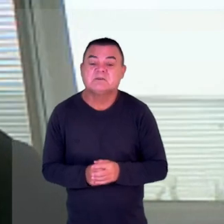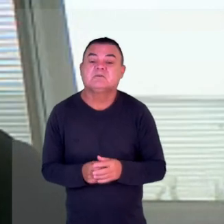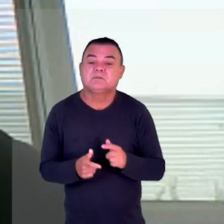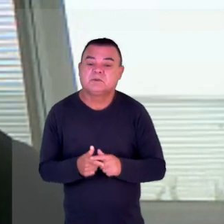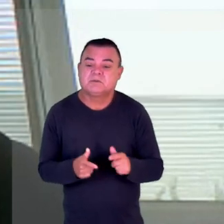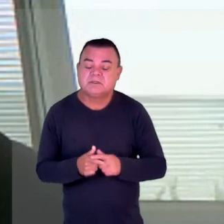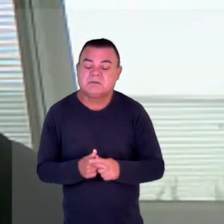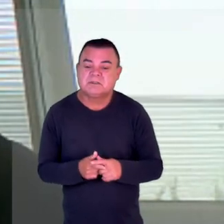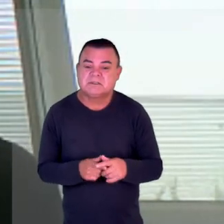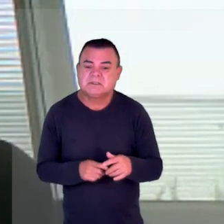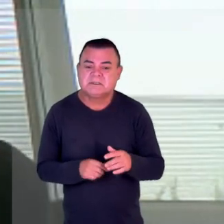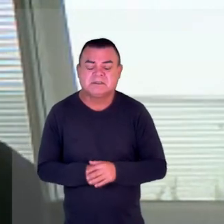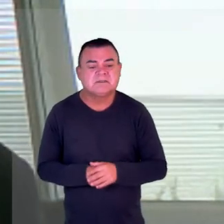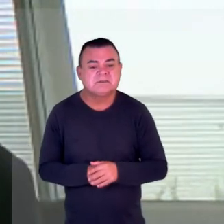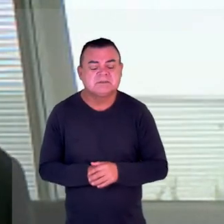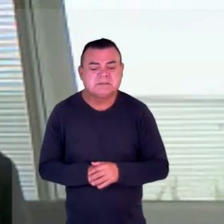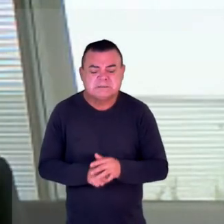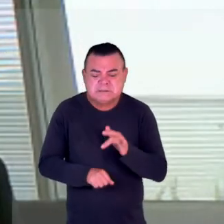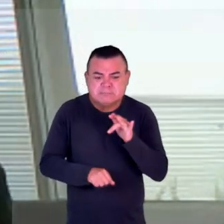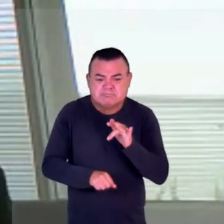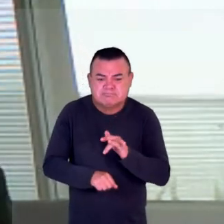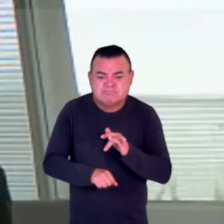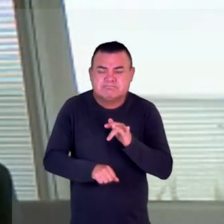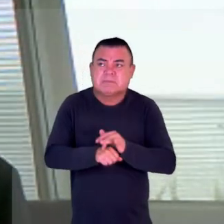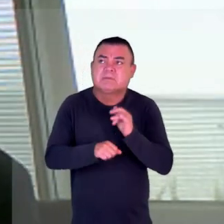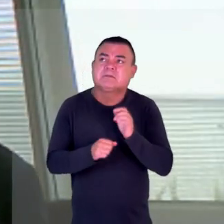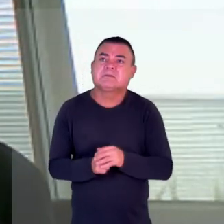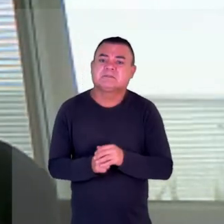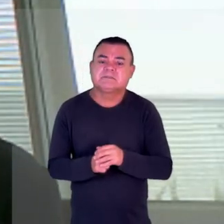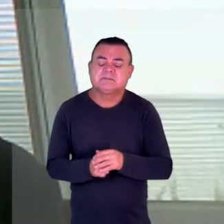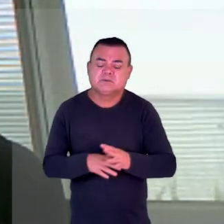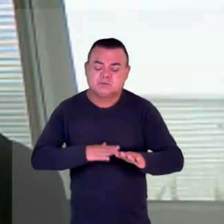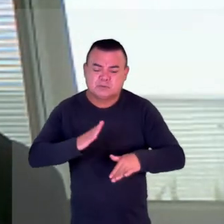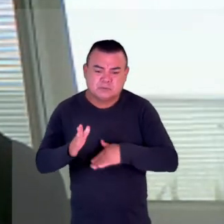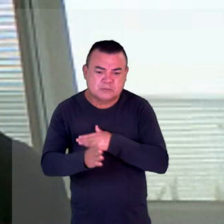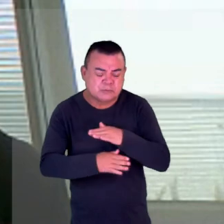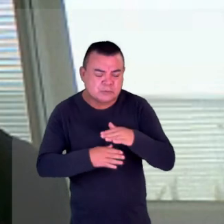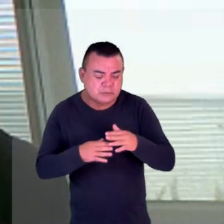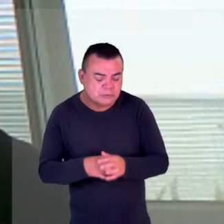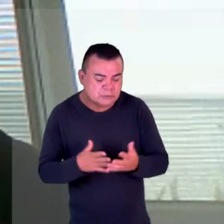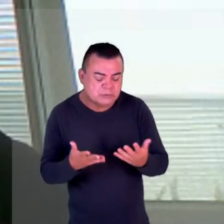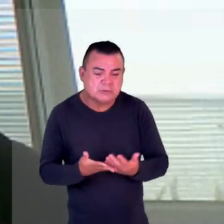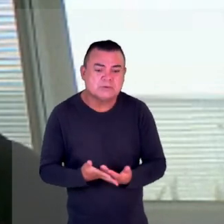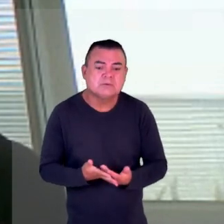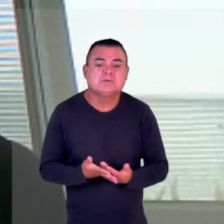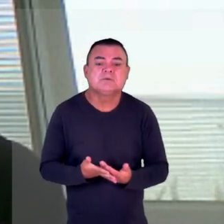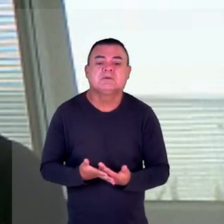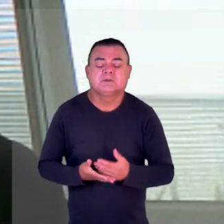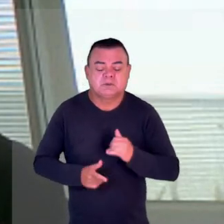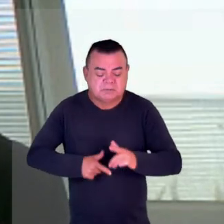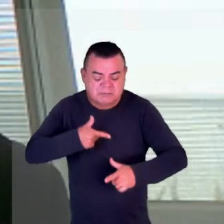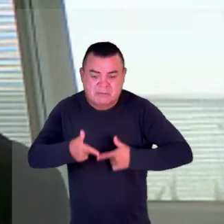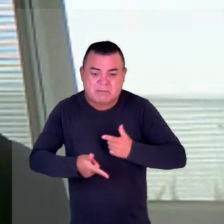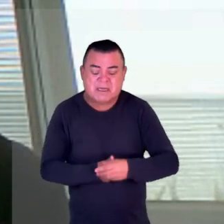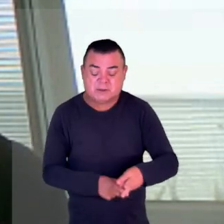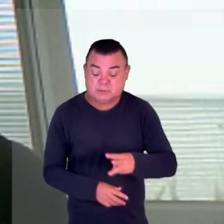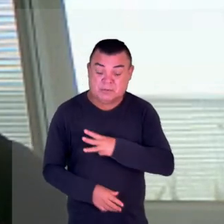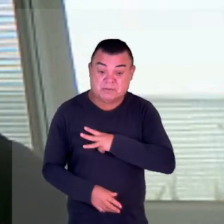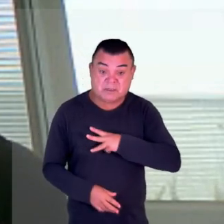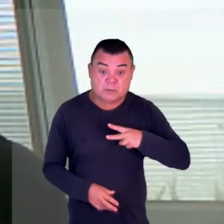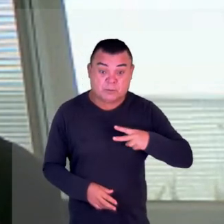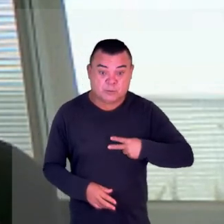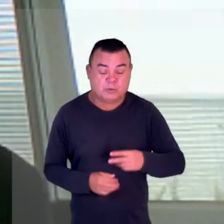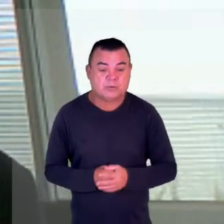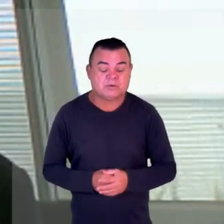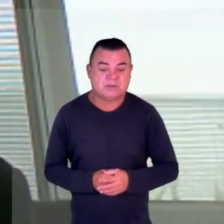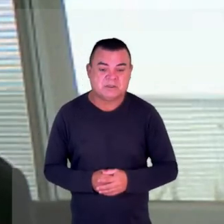profundamente as raízes do Ministério Público Né desde suas origens Se nós formos lá eh